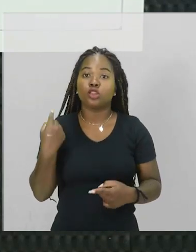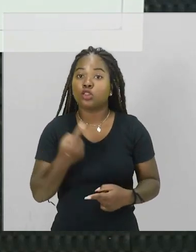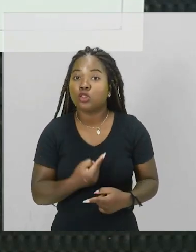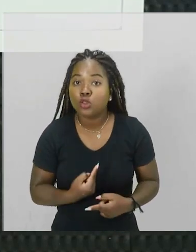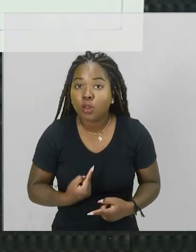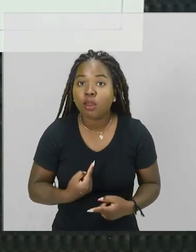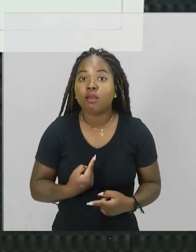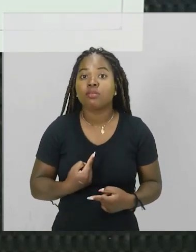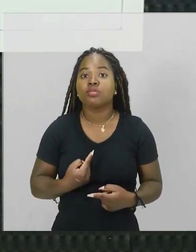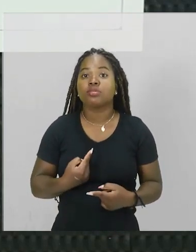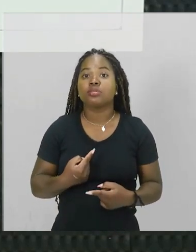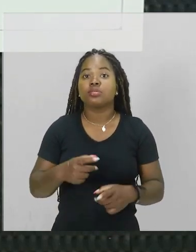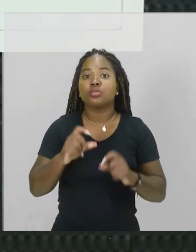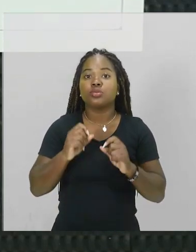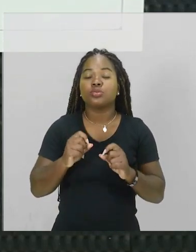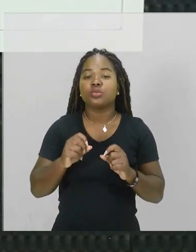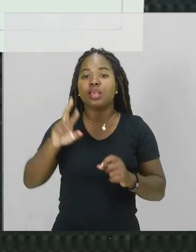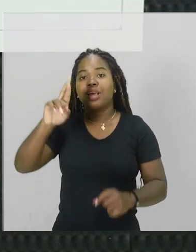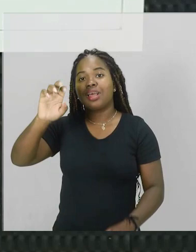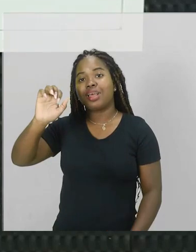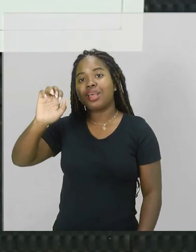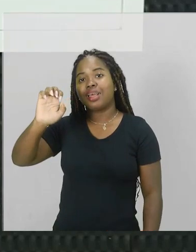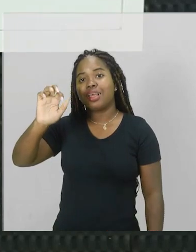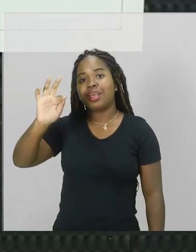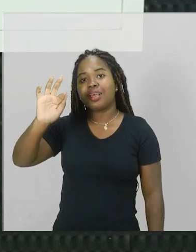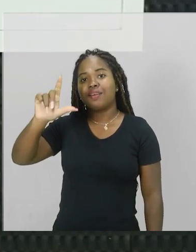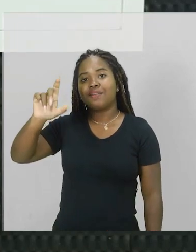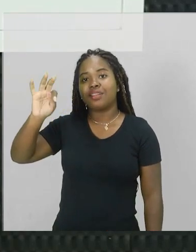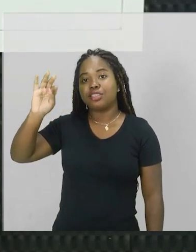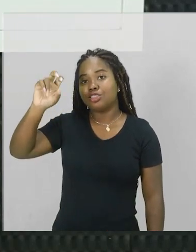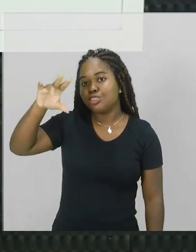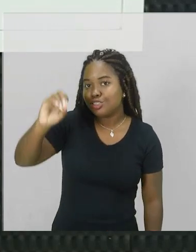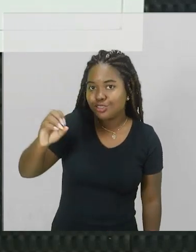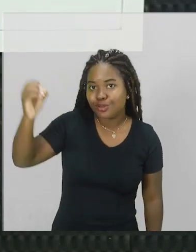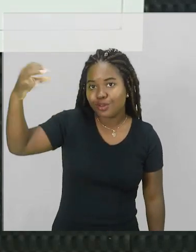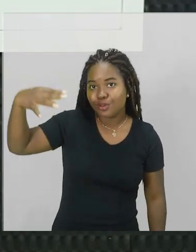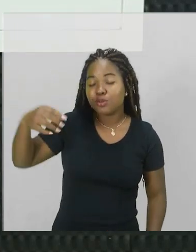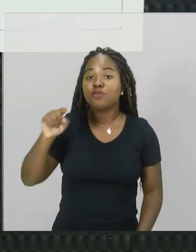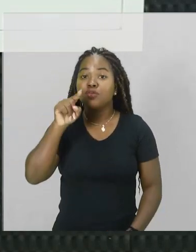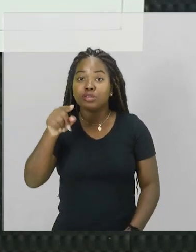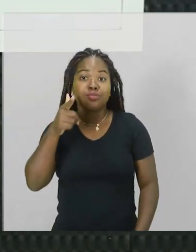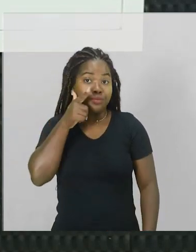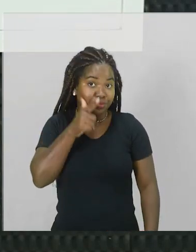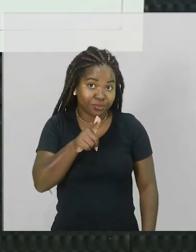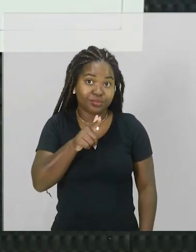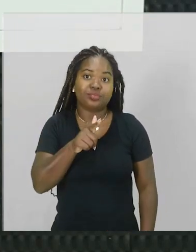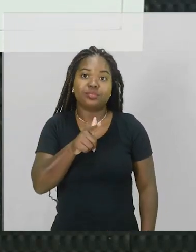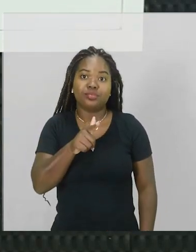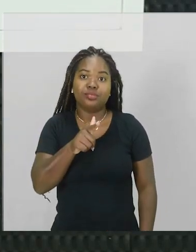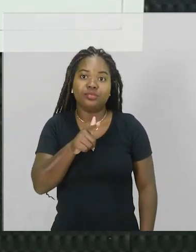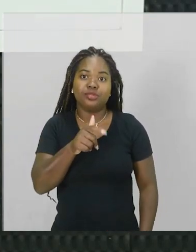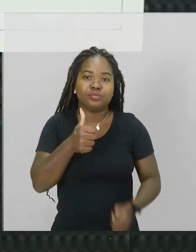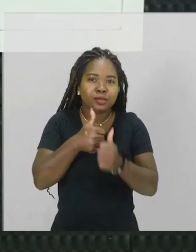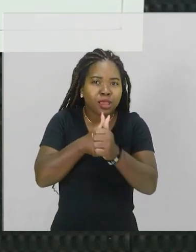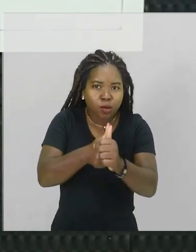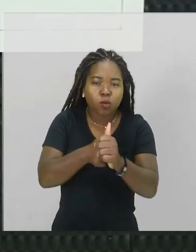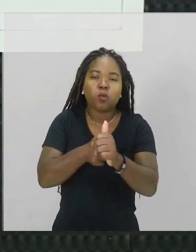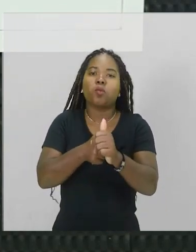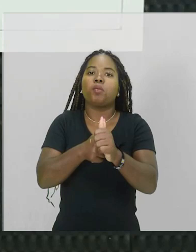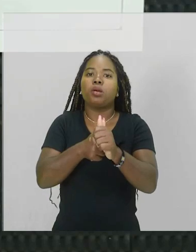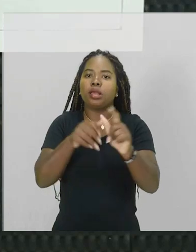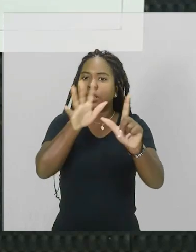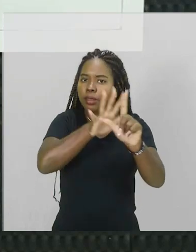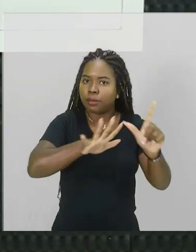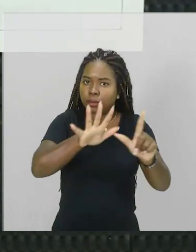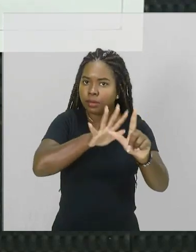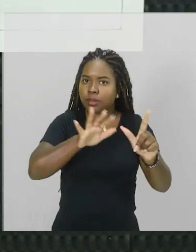conseguindo me visualizar pela tela da sua TV, ou do seu computador, ou do celular, porque